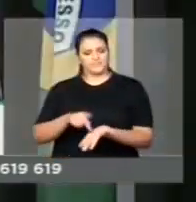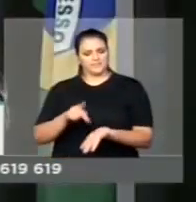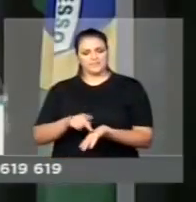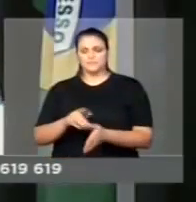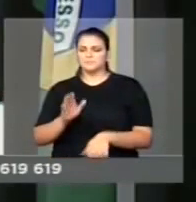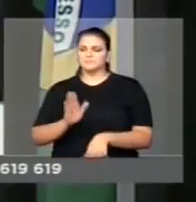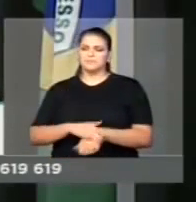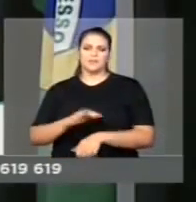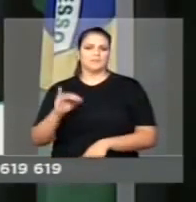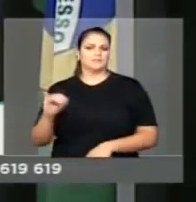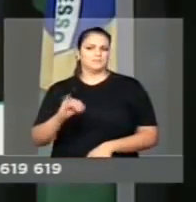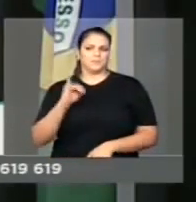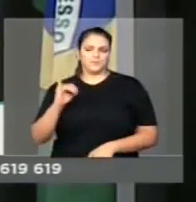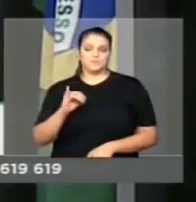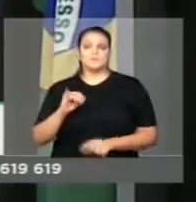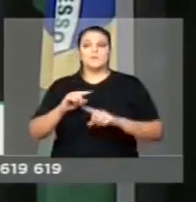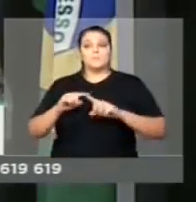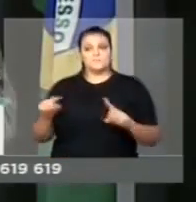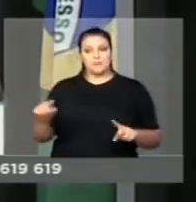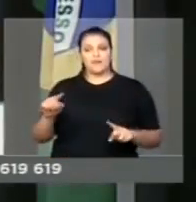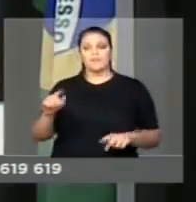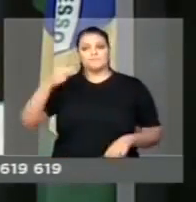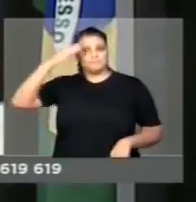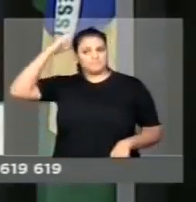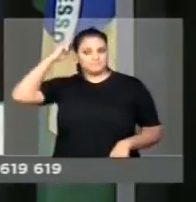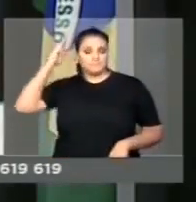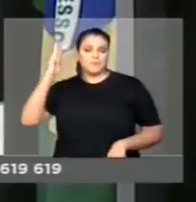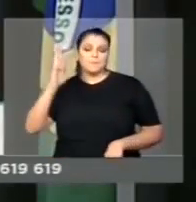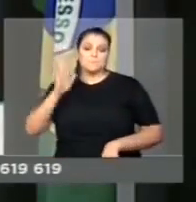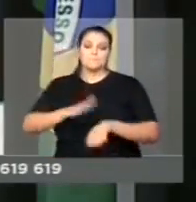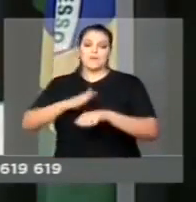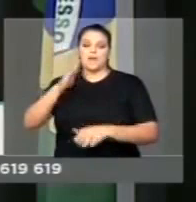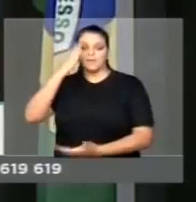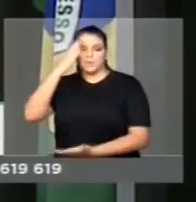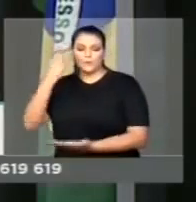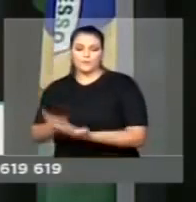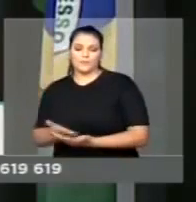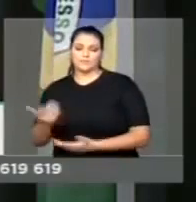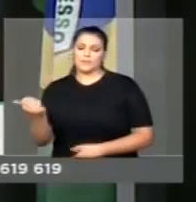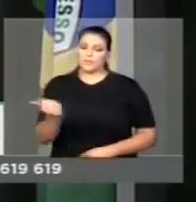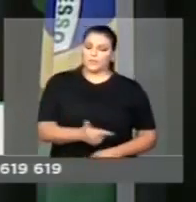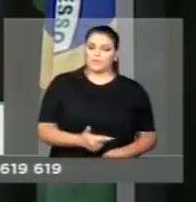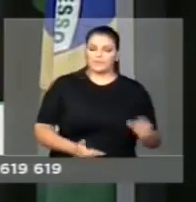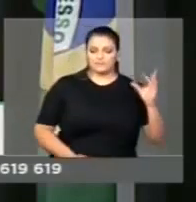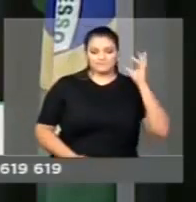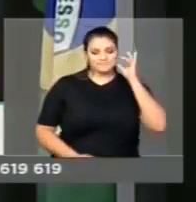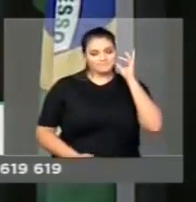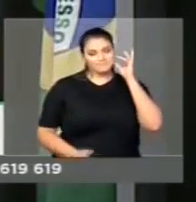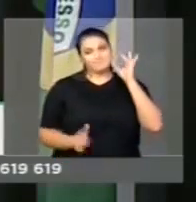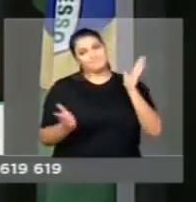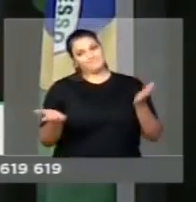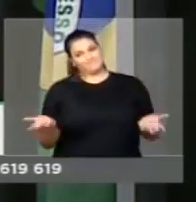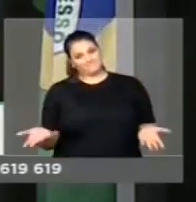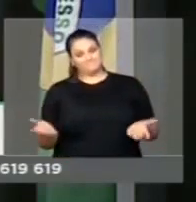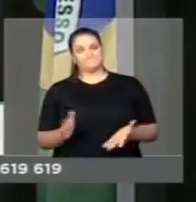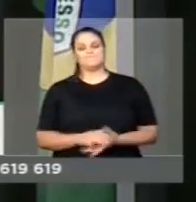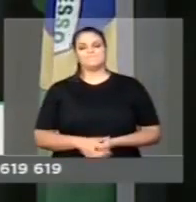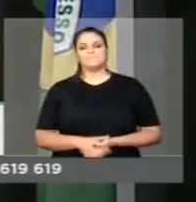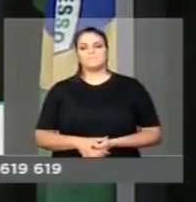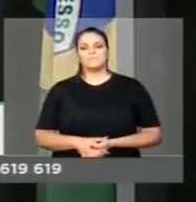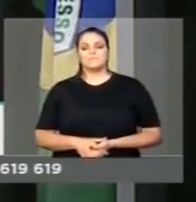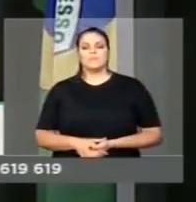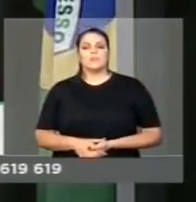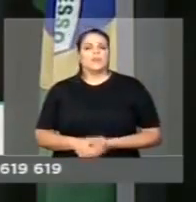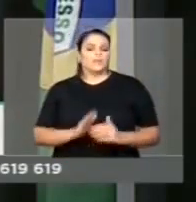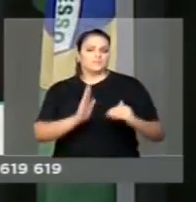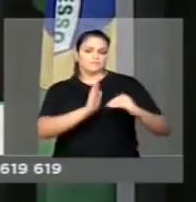superior ao governo anterior. Já é um ponto positivo. Enquanto o processo se arrasta no Senado da República